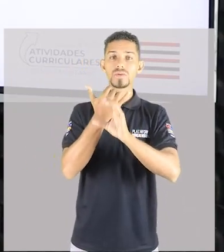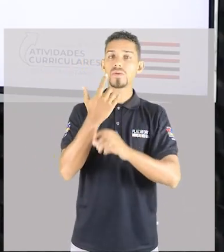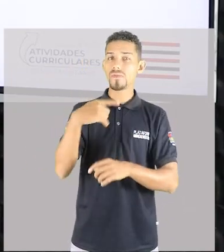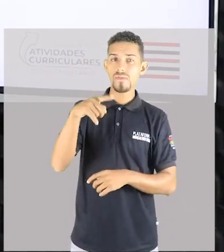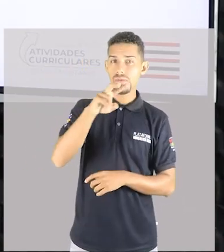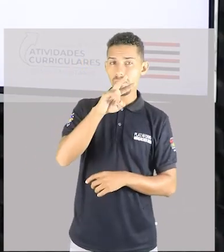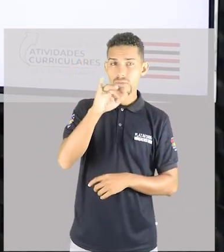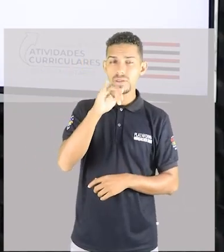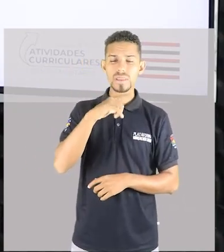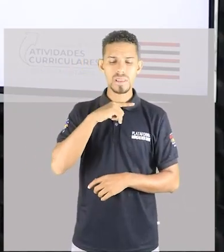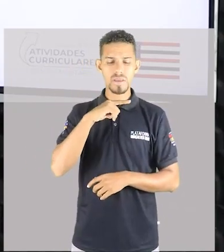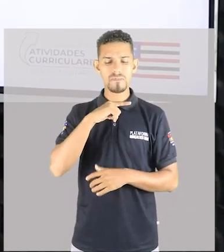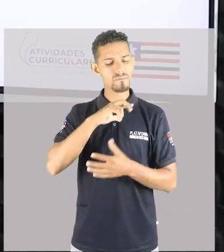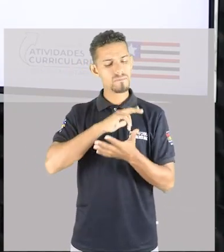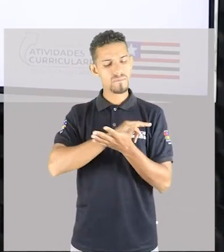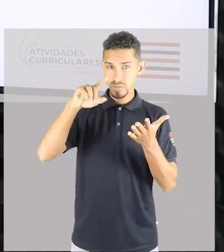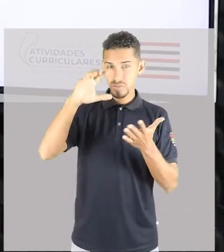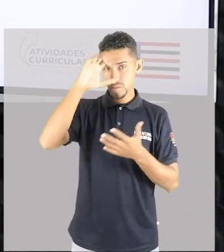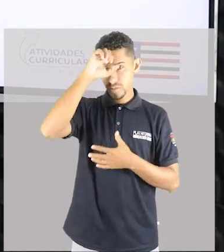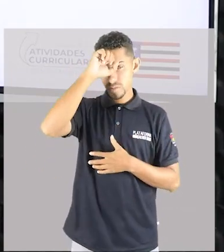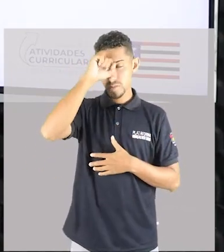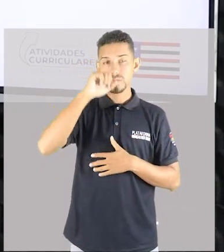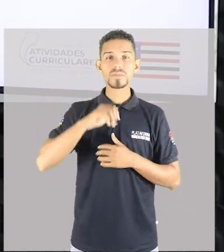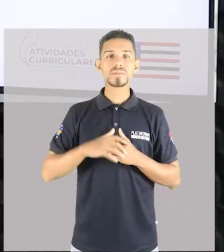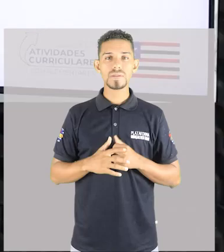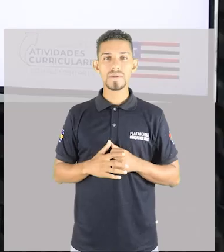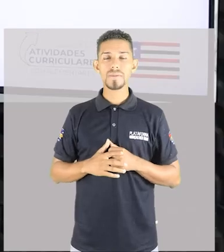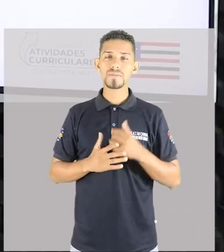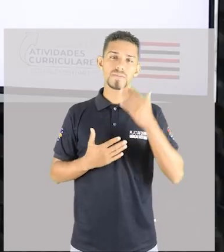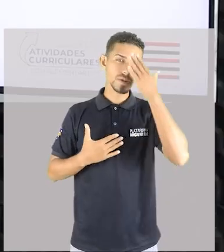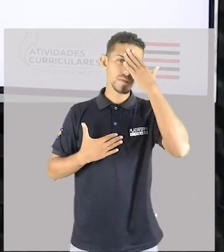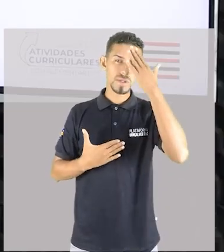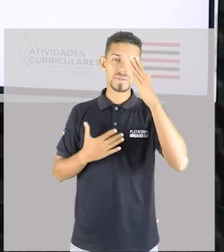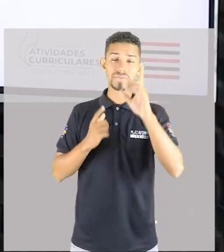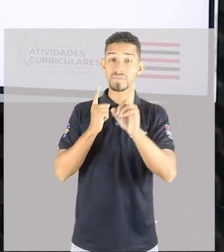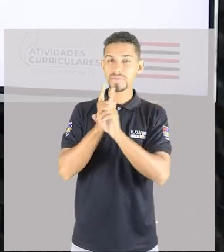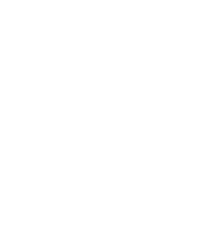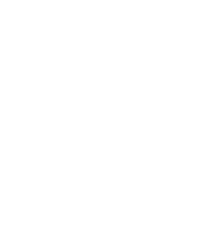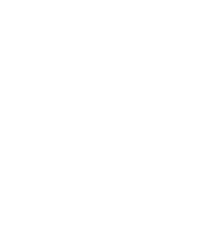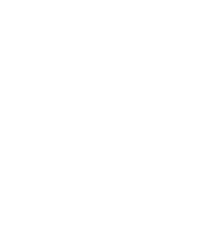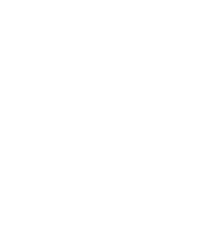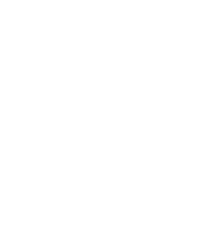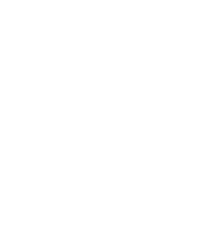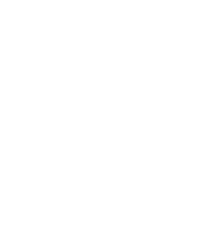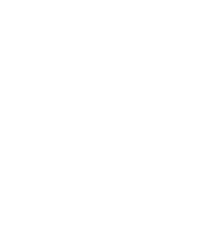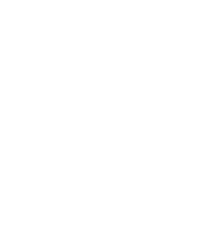você tem muitas atividades para você lá. Muito obrigado, até a próxima, tchau, tchau.